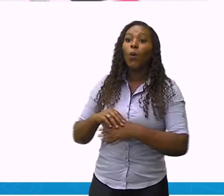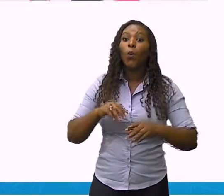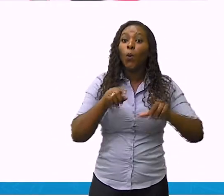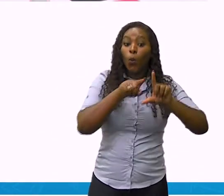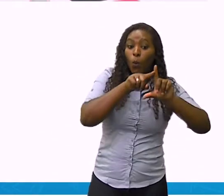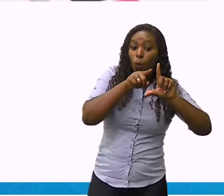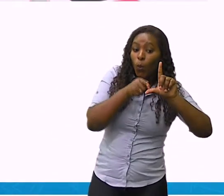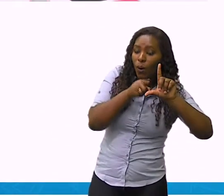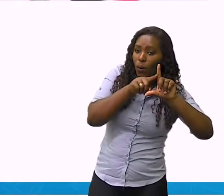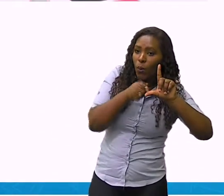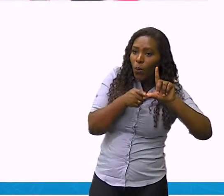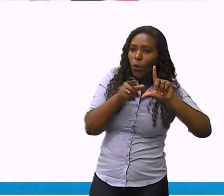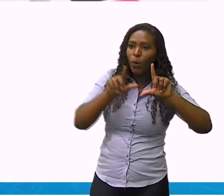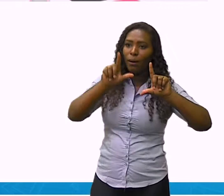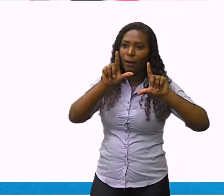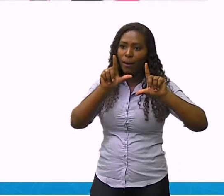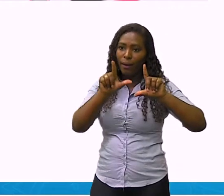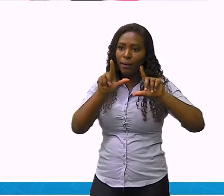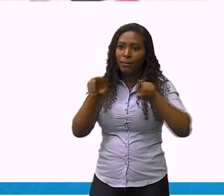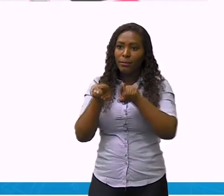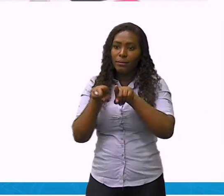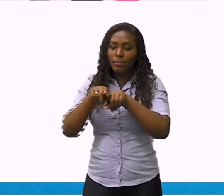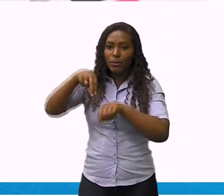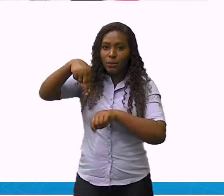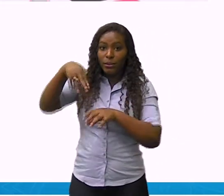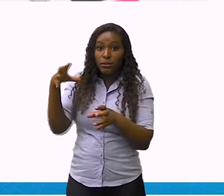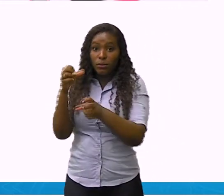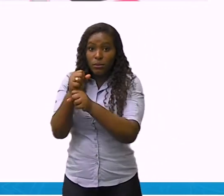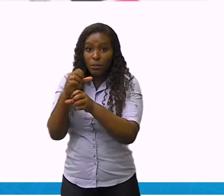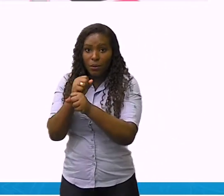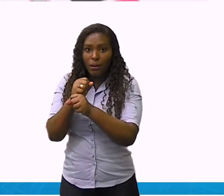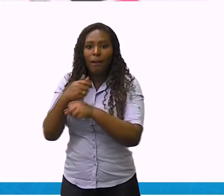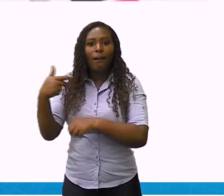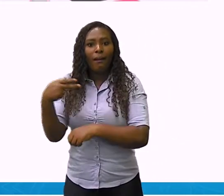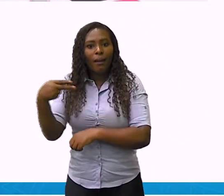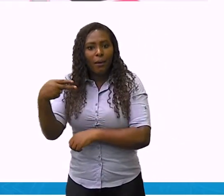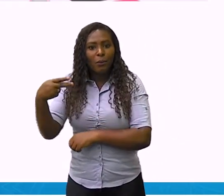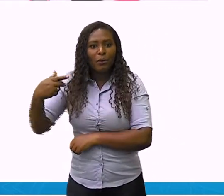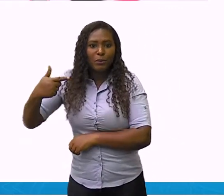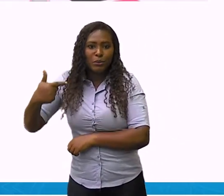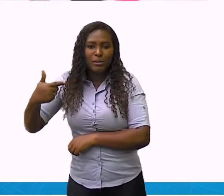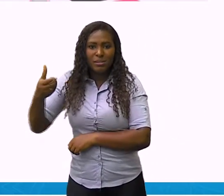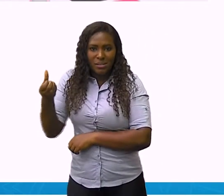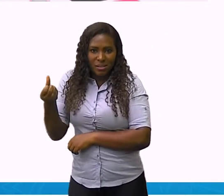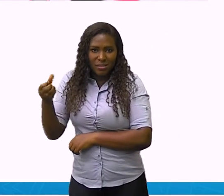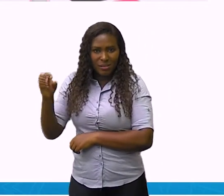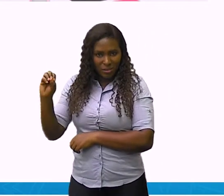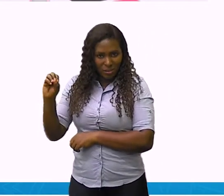a 260 graus. Então, para achar o valor de cada um, é só dividir. Vejam como fazer.